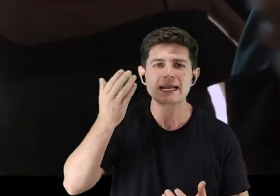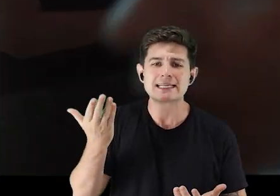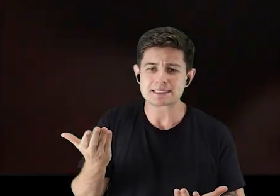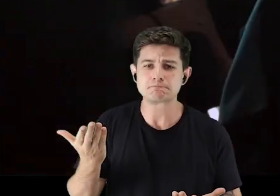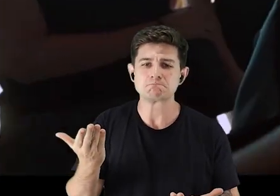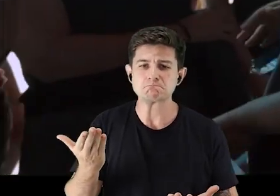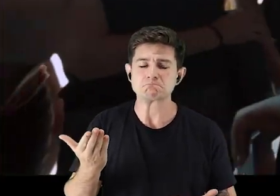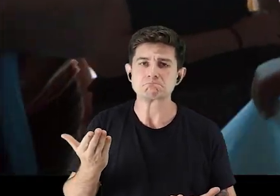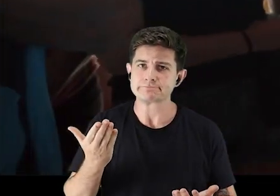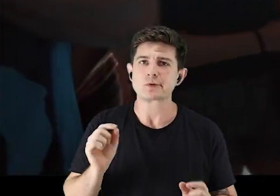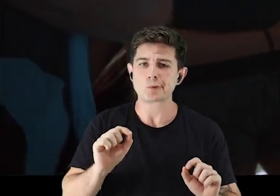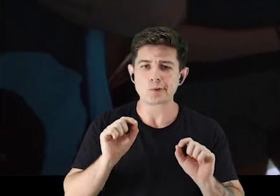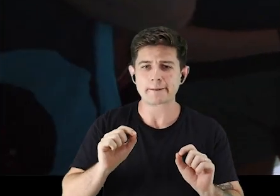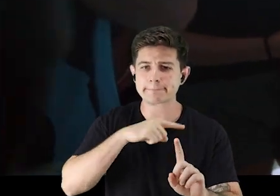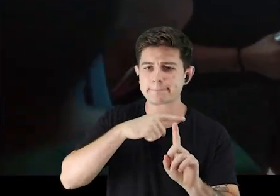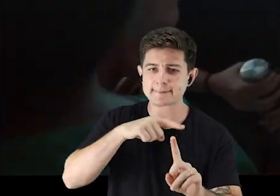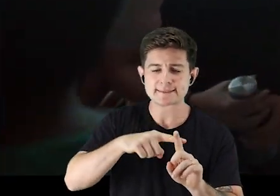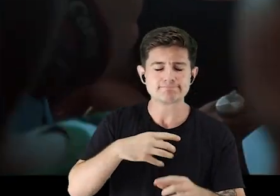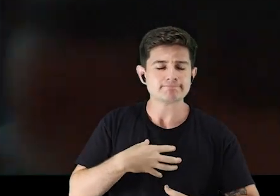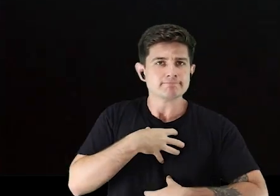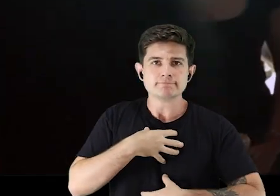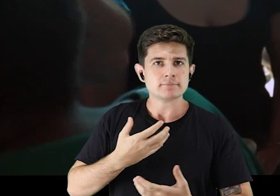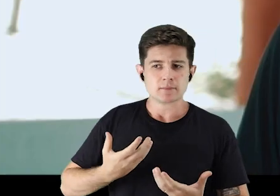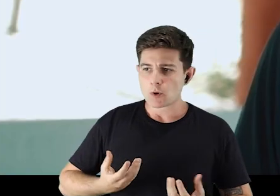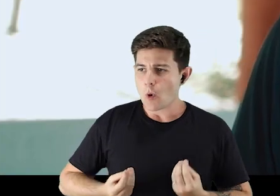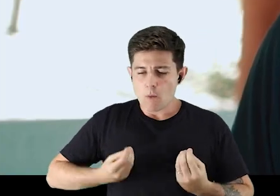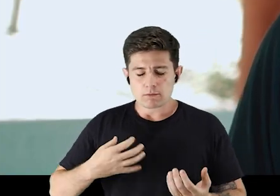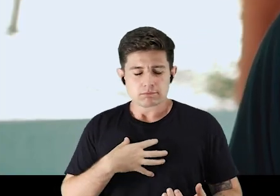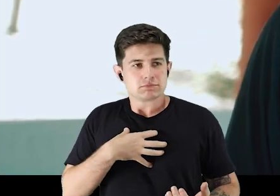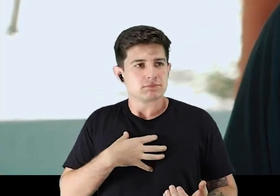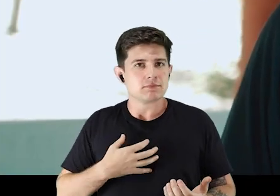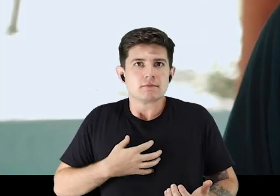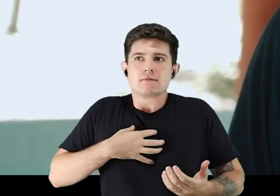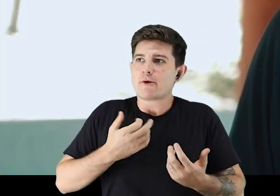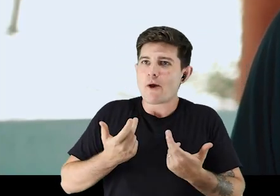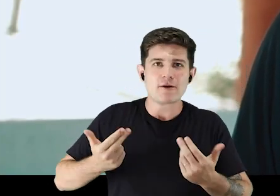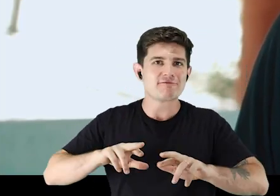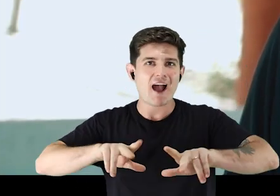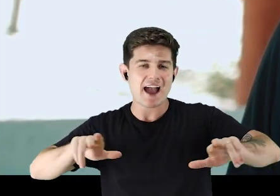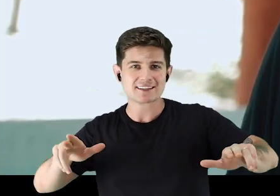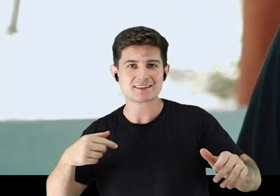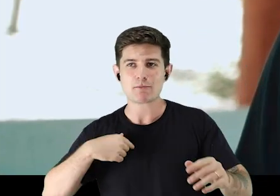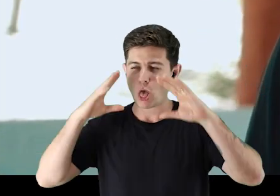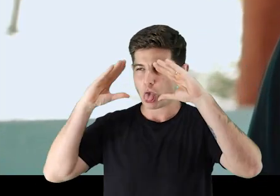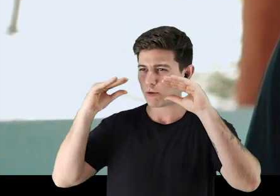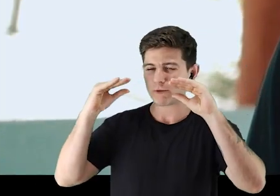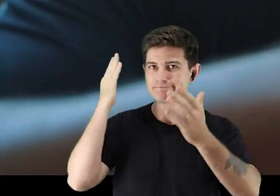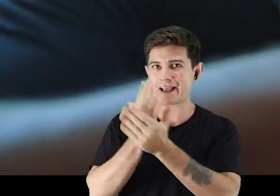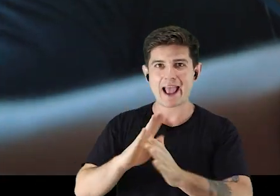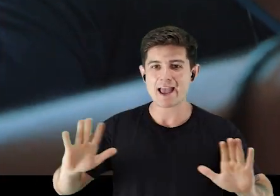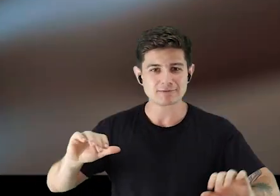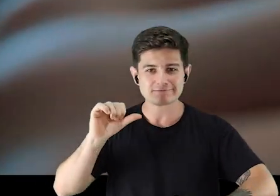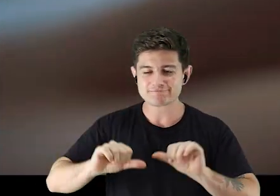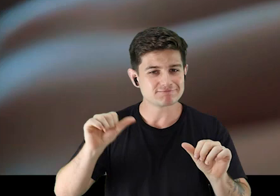Experiência, assim, de uma forma geral, é uma que desperta, assim, tantos sentimentos de uma vez, assim, sabendo que você sai da sua zona de conforto,